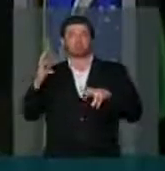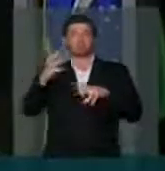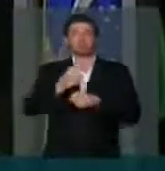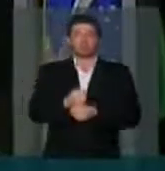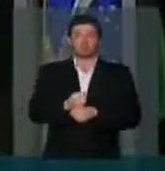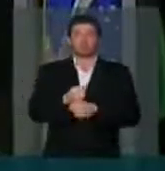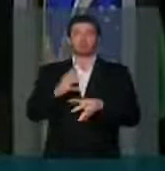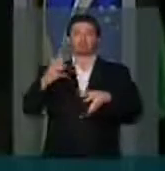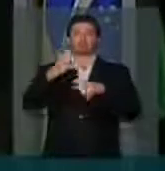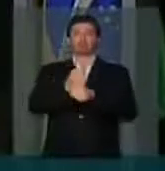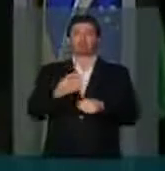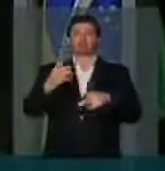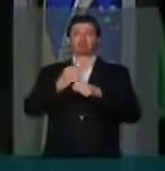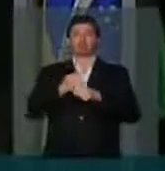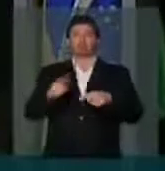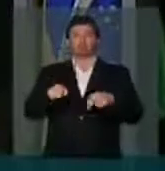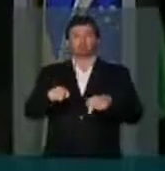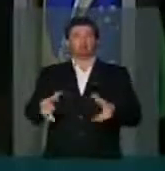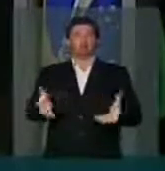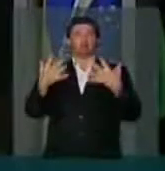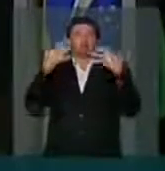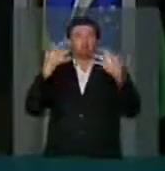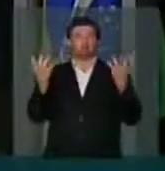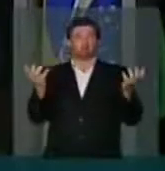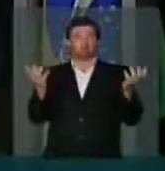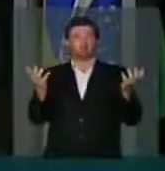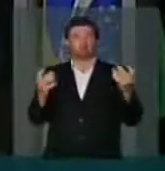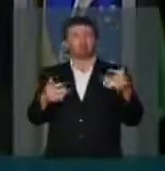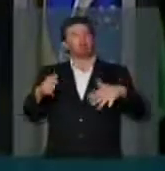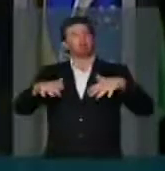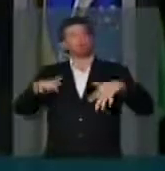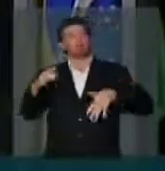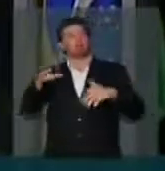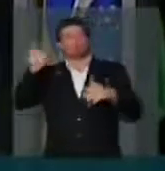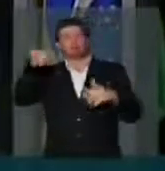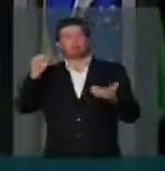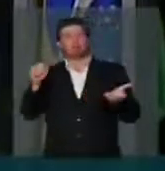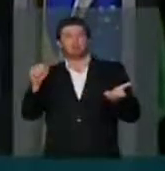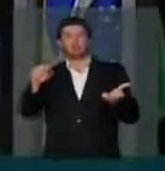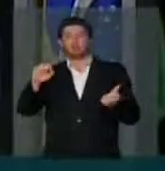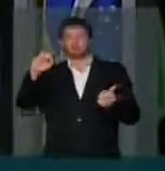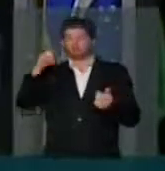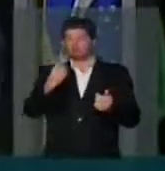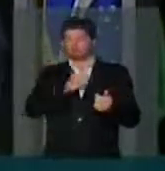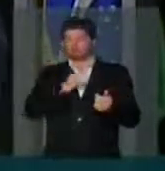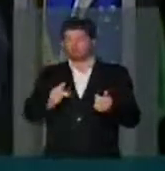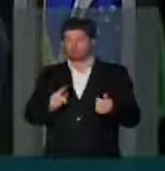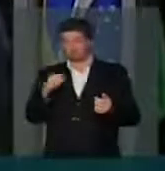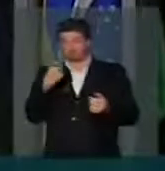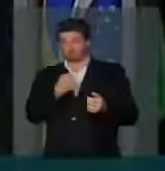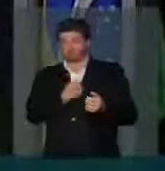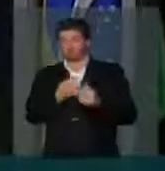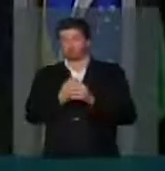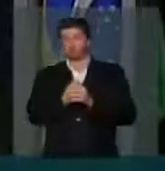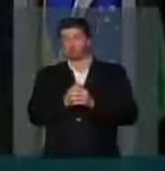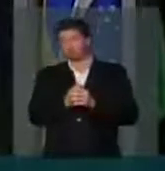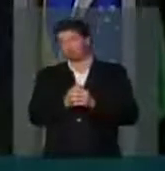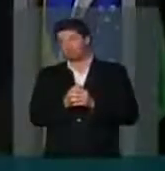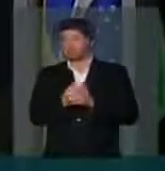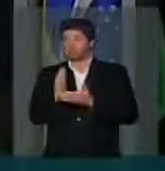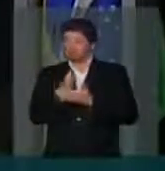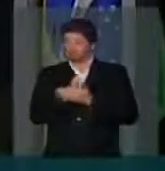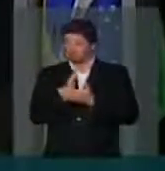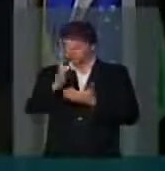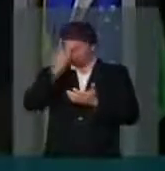em todos esses escândalos. A gente ouve, às vezes, que o nosso ex-presidente, algumas